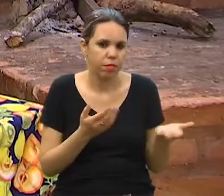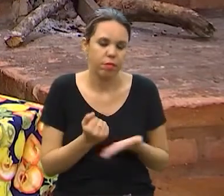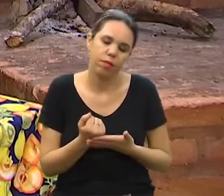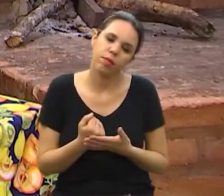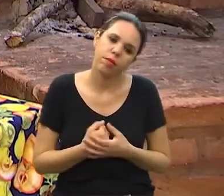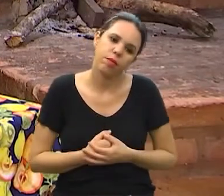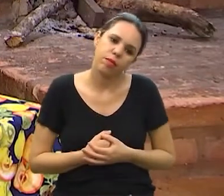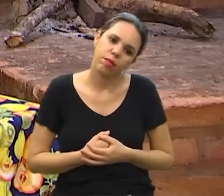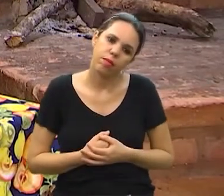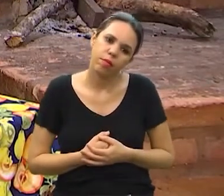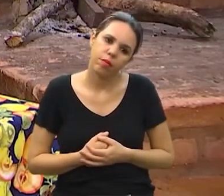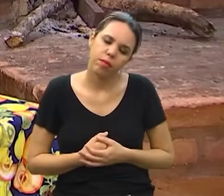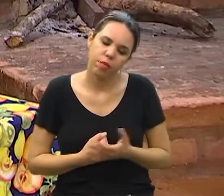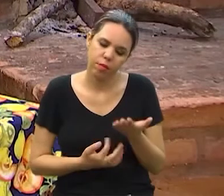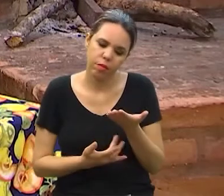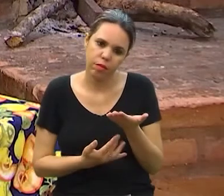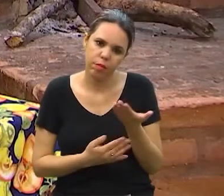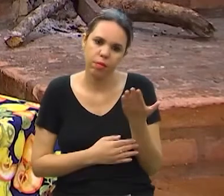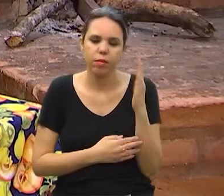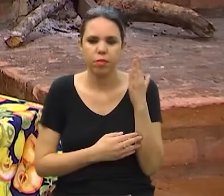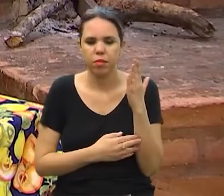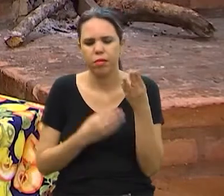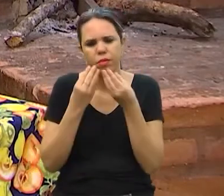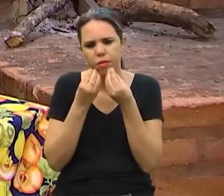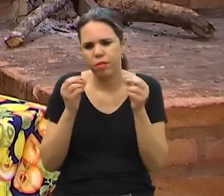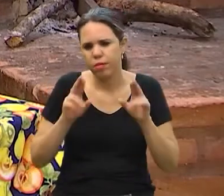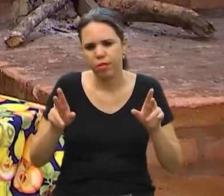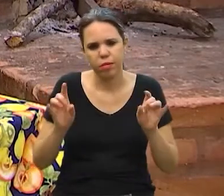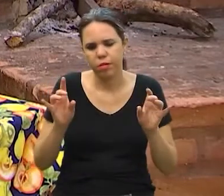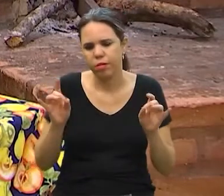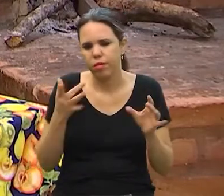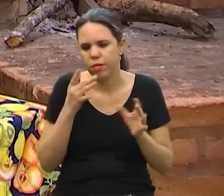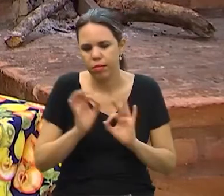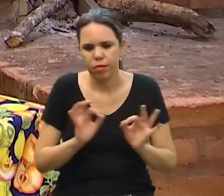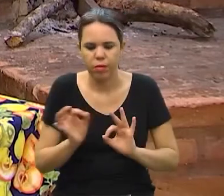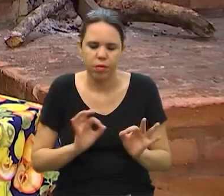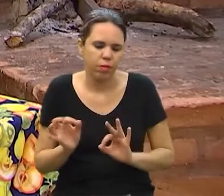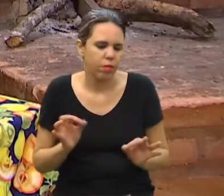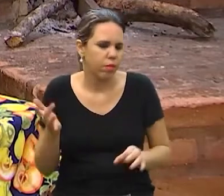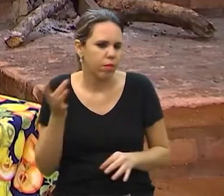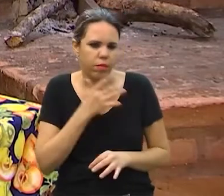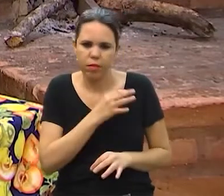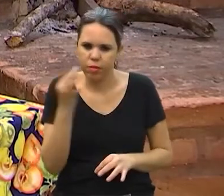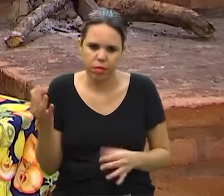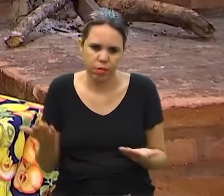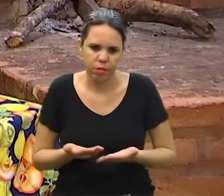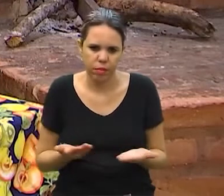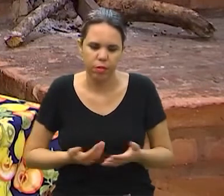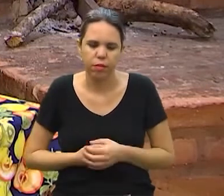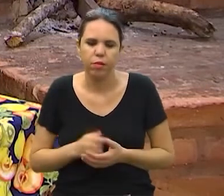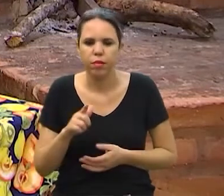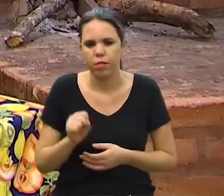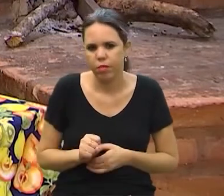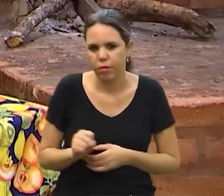diferença, né, aqui o forno a lenha, não faz? É isso mesmo. Outro sabor. É outro sabor, né? Tudo preparado no fogão a lenha. Hoje em dia, como o